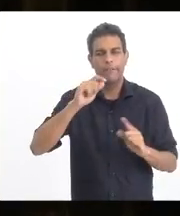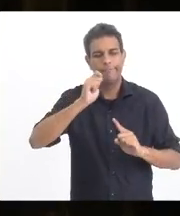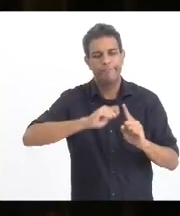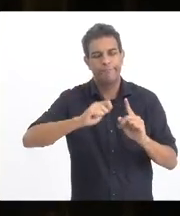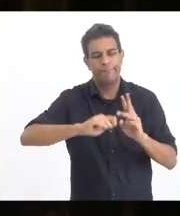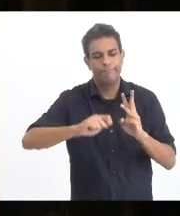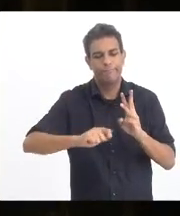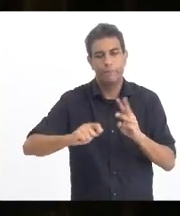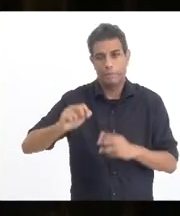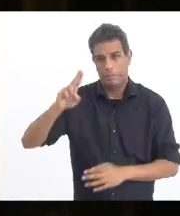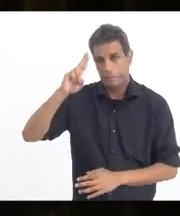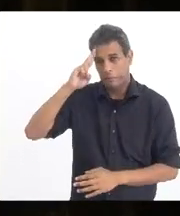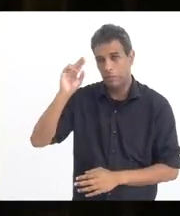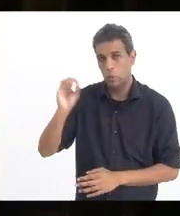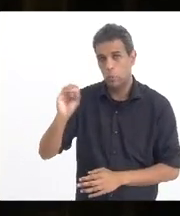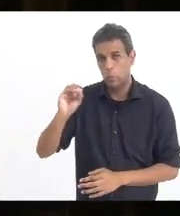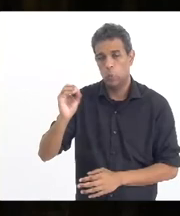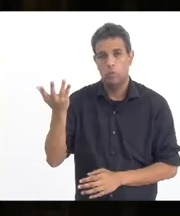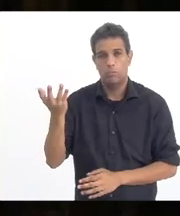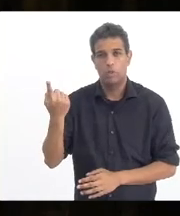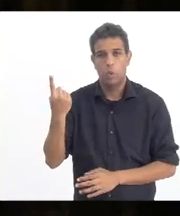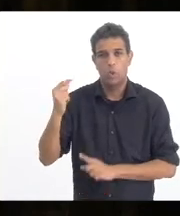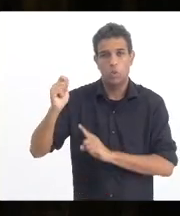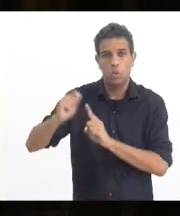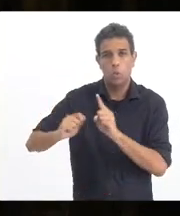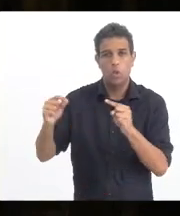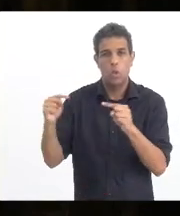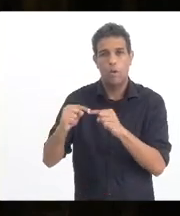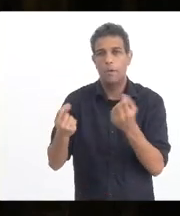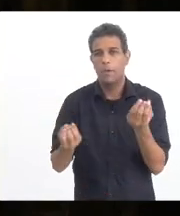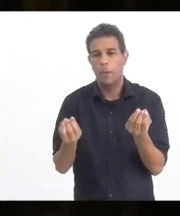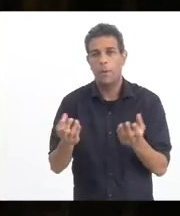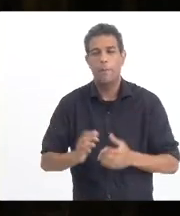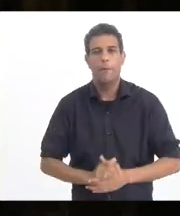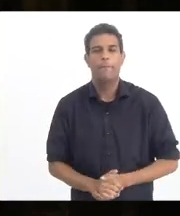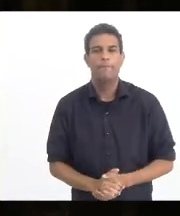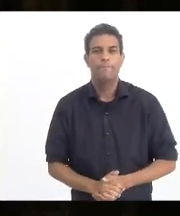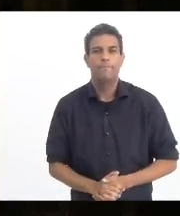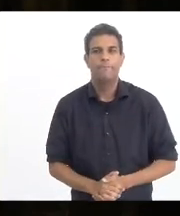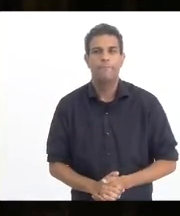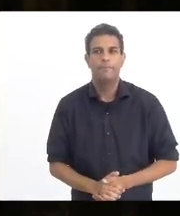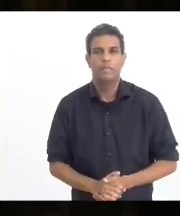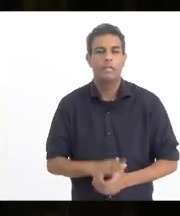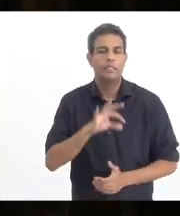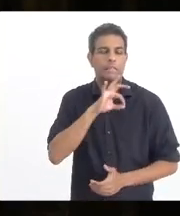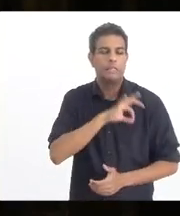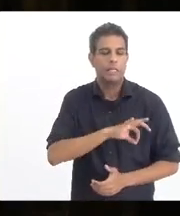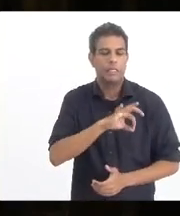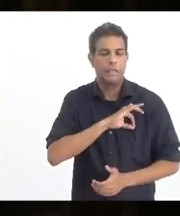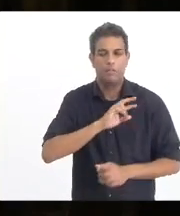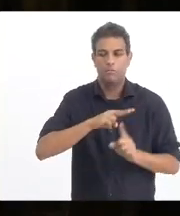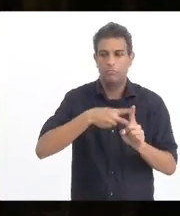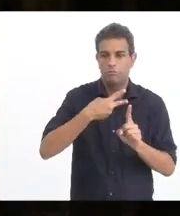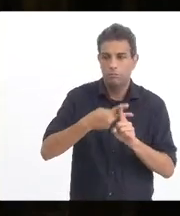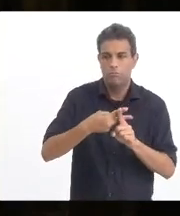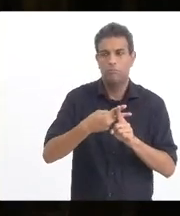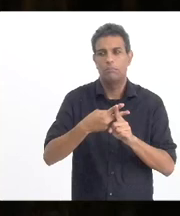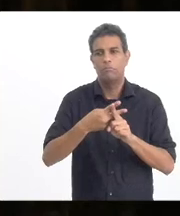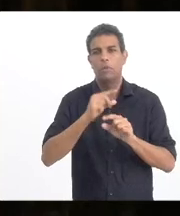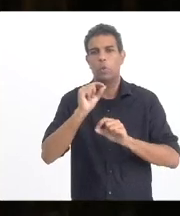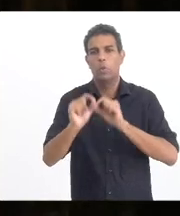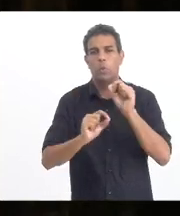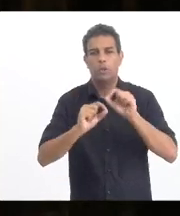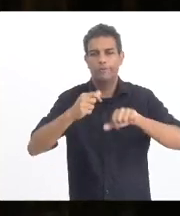e um soldado com nenhum triênio, ou com um triênio apenas. E o salário, ele é composto de... O que